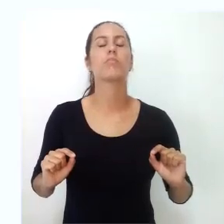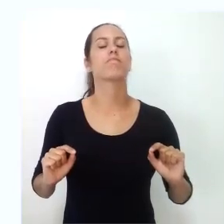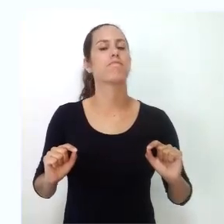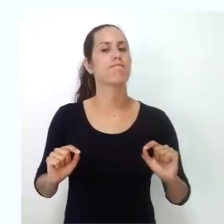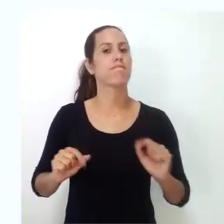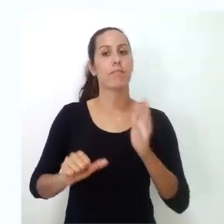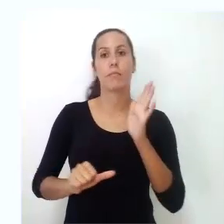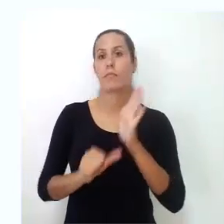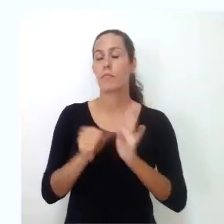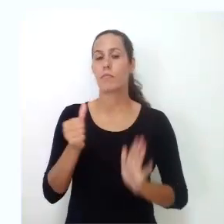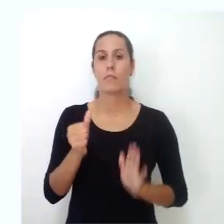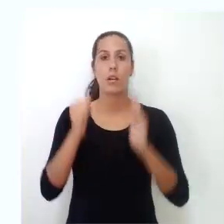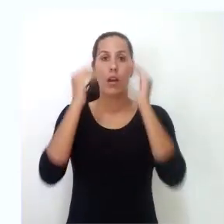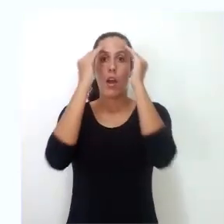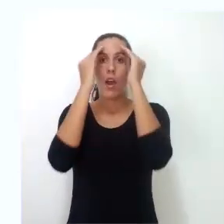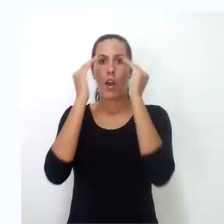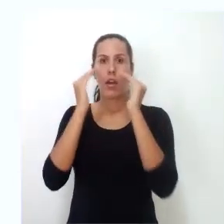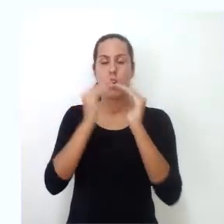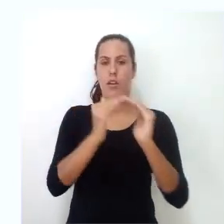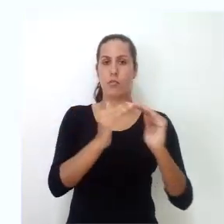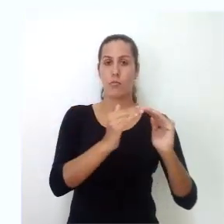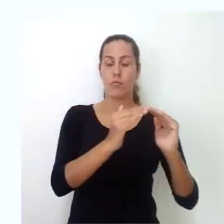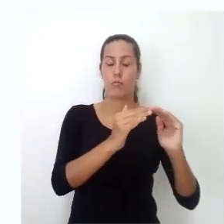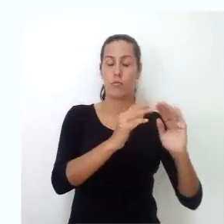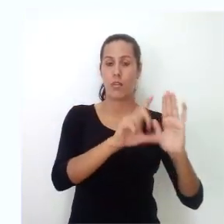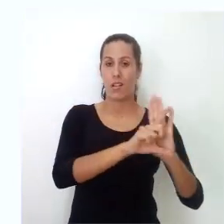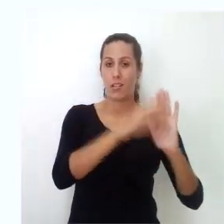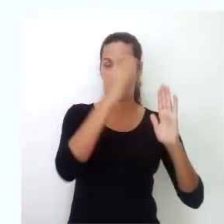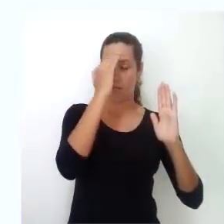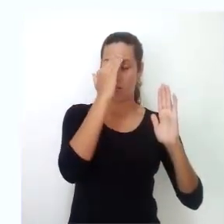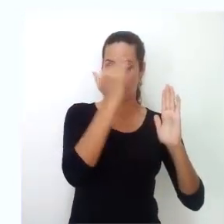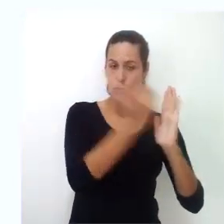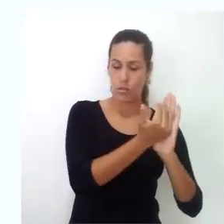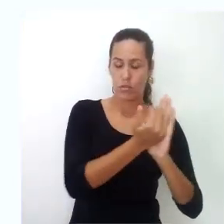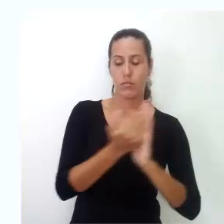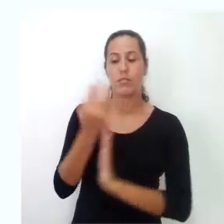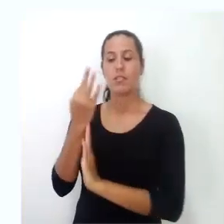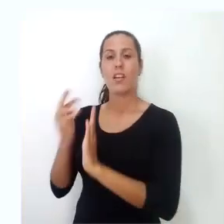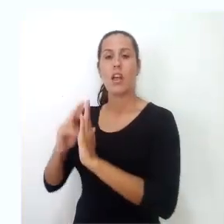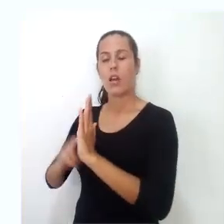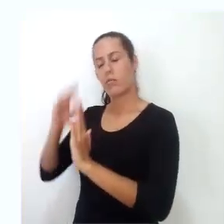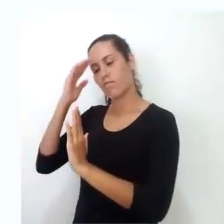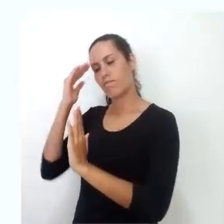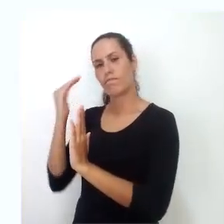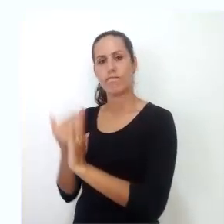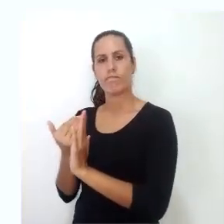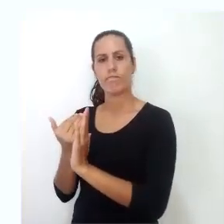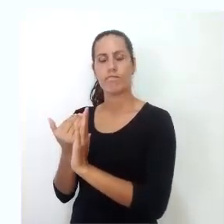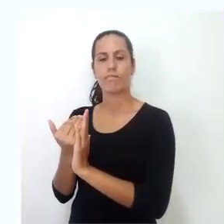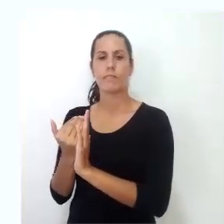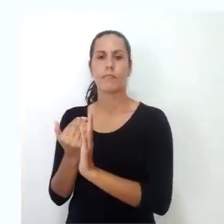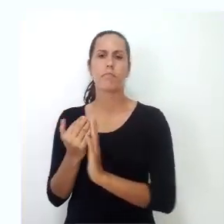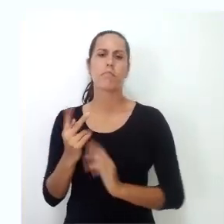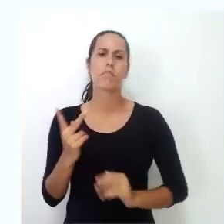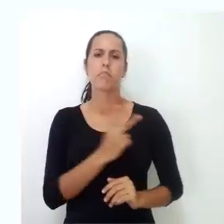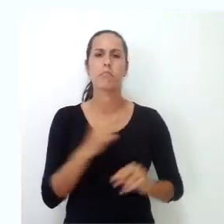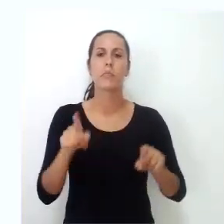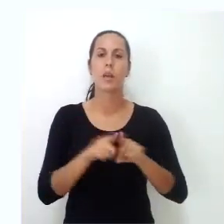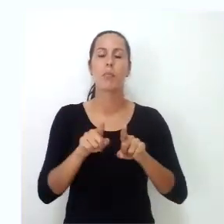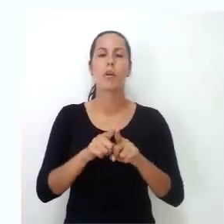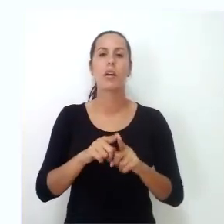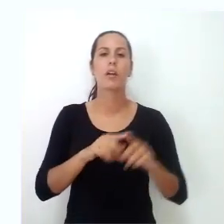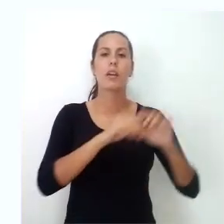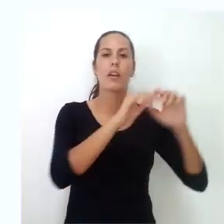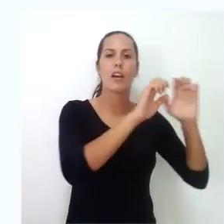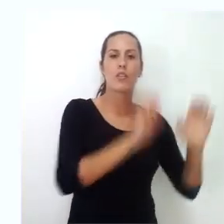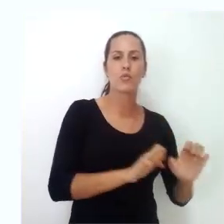que respeitar as leis e as normas e conhecer a estrutura desses textos,